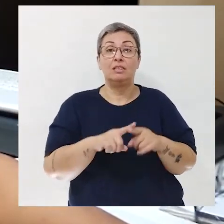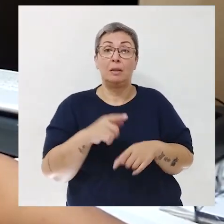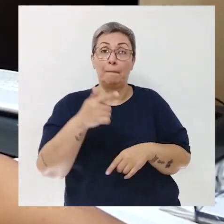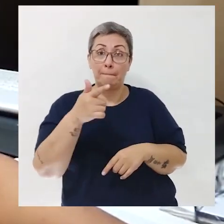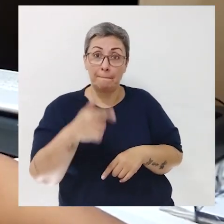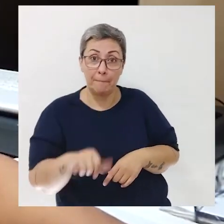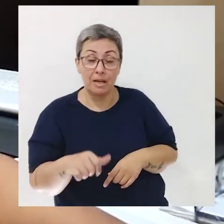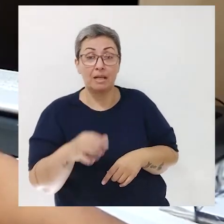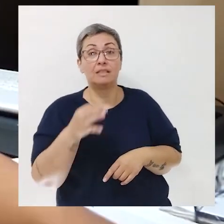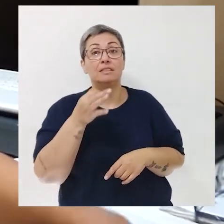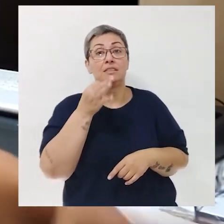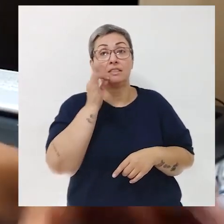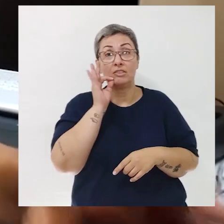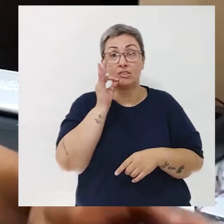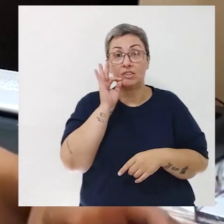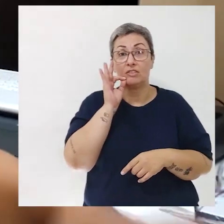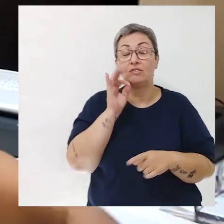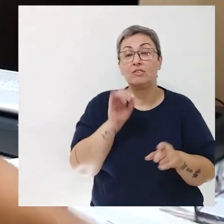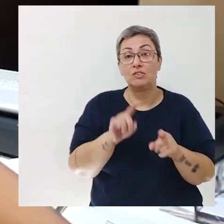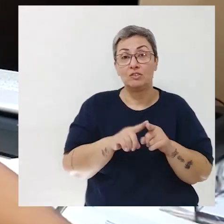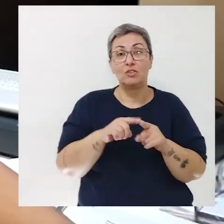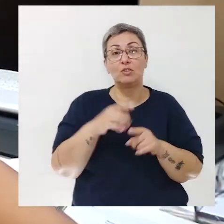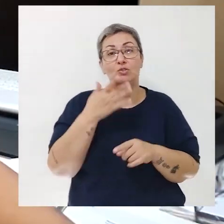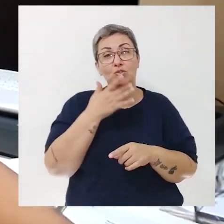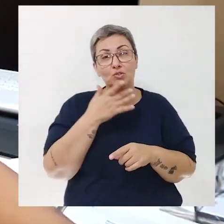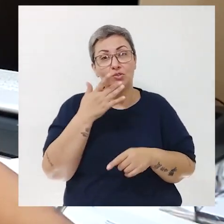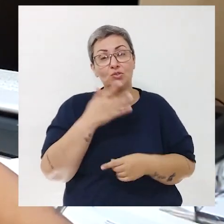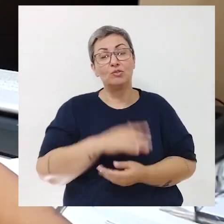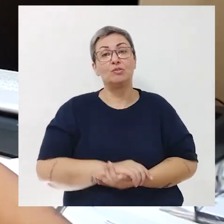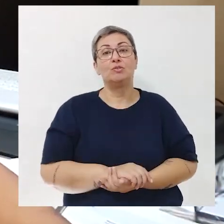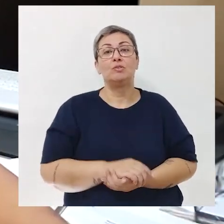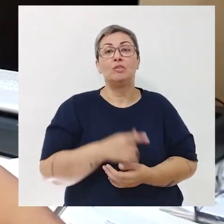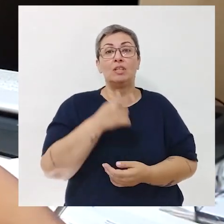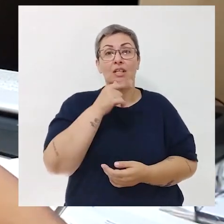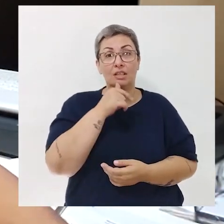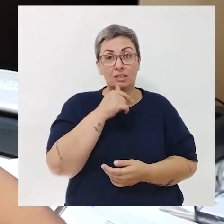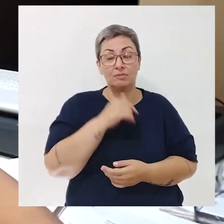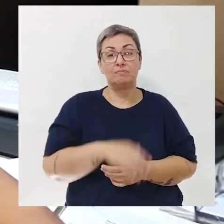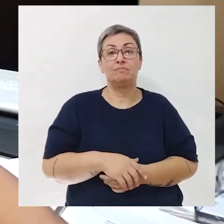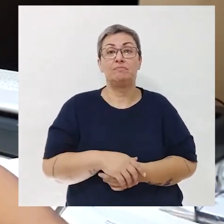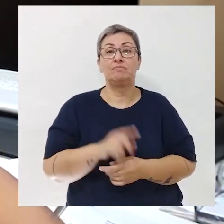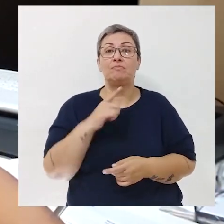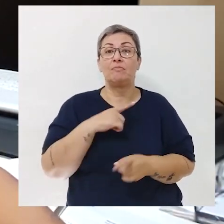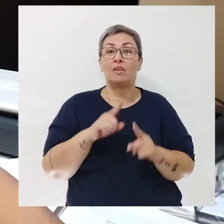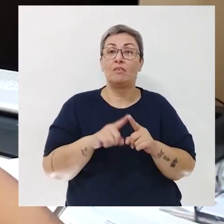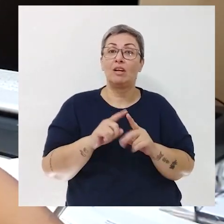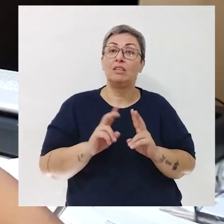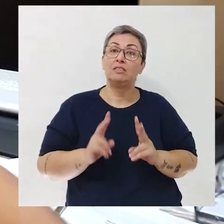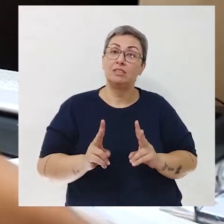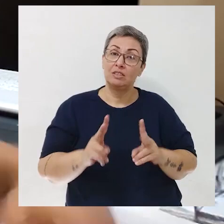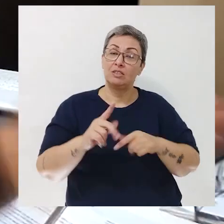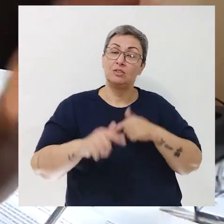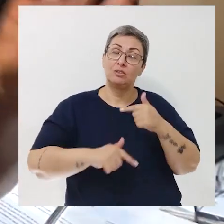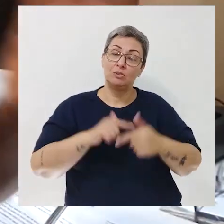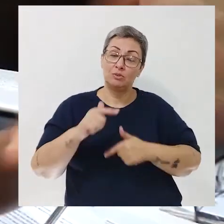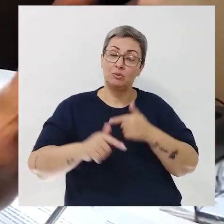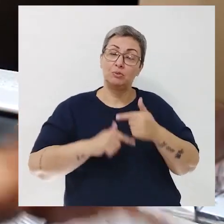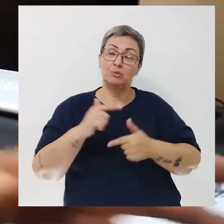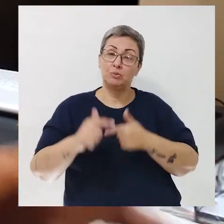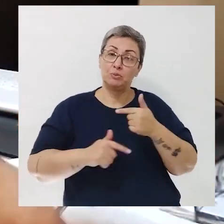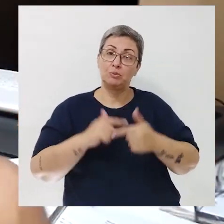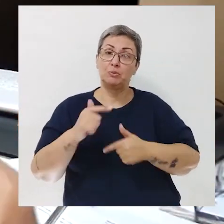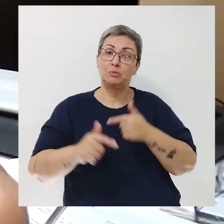toma mais um cafezinho, aquele cafezinho, né? É gostoso tomar, né? Água. Segue com a rotina do trabalho, vai